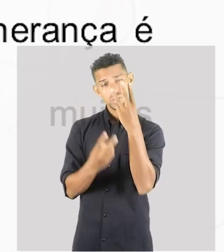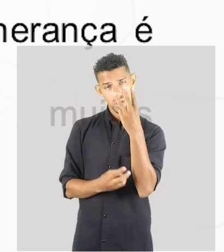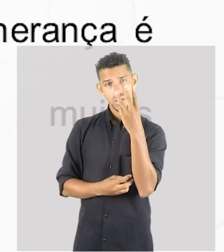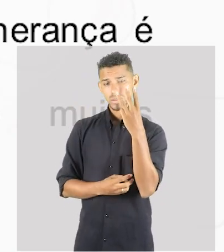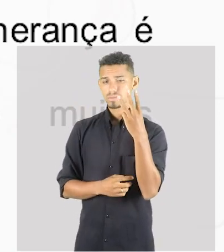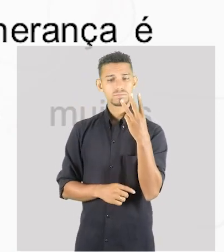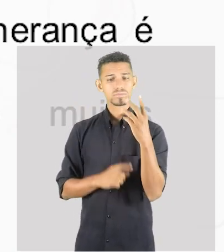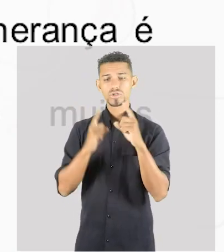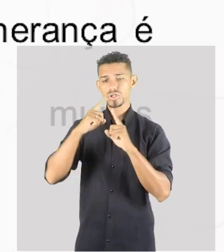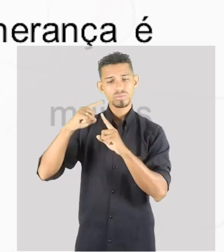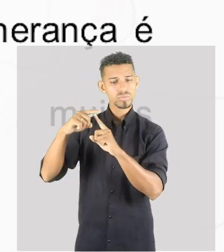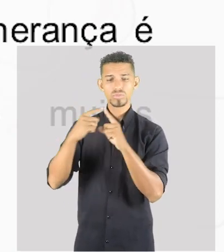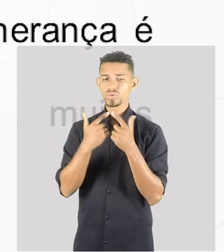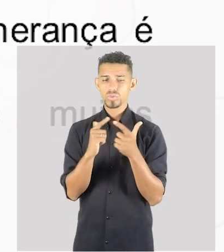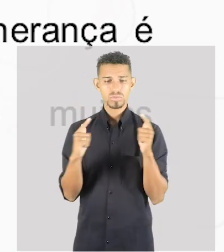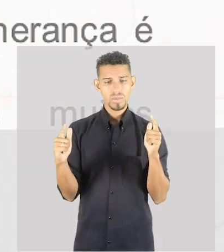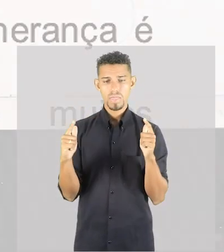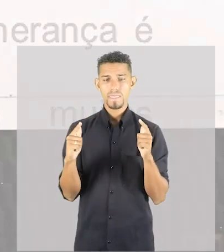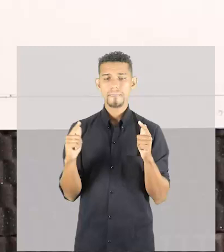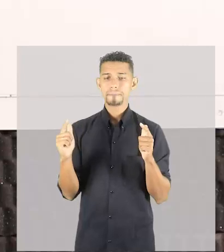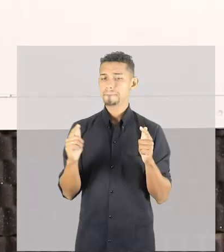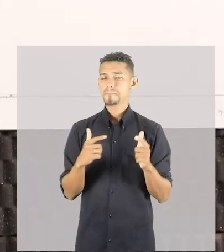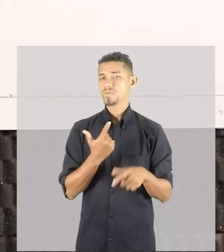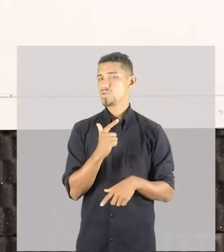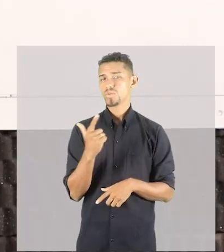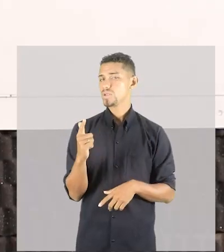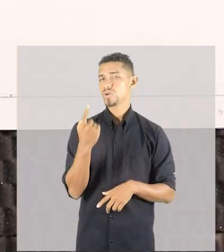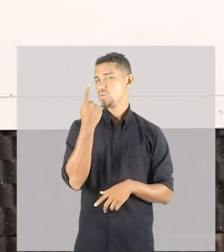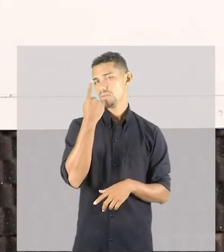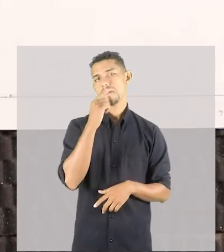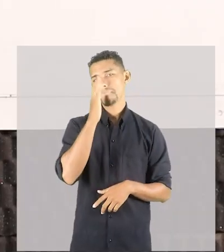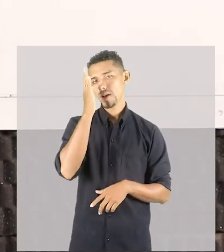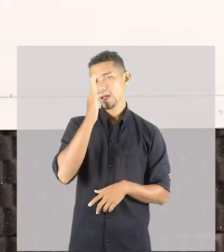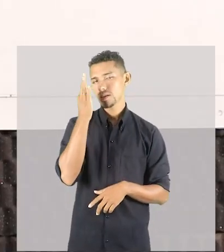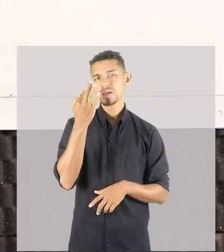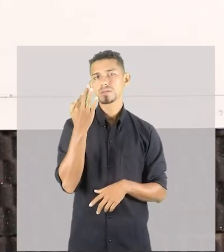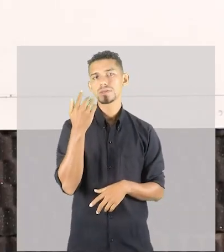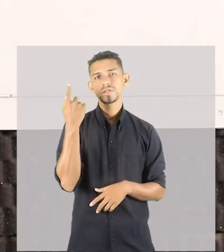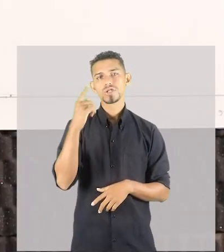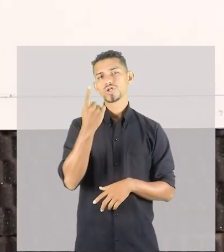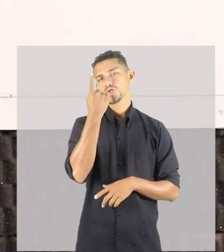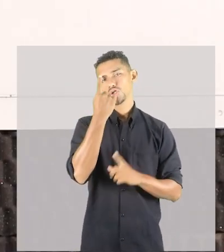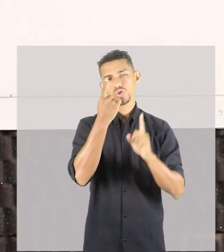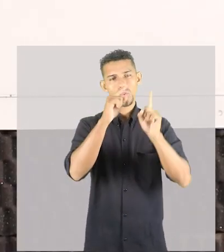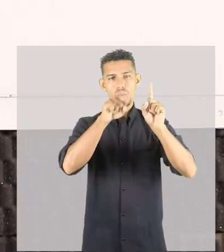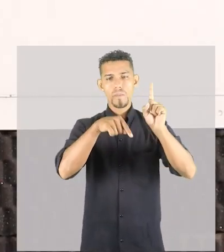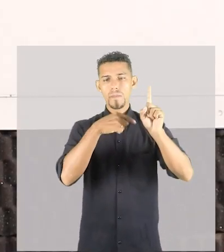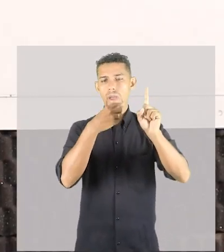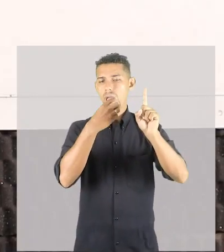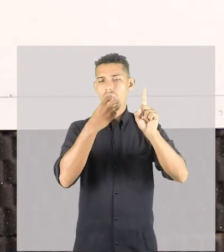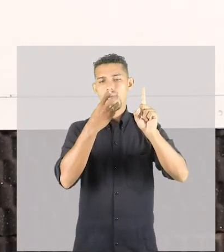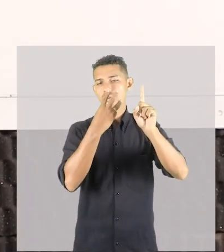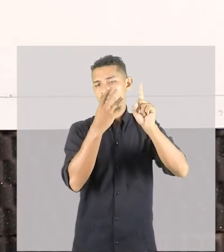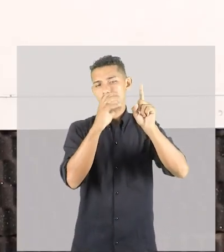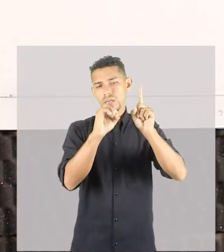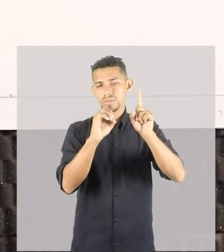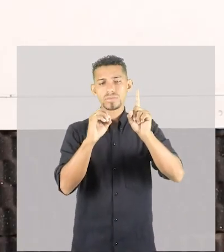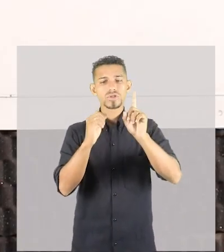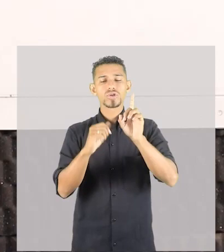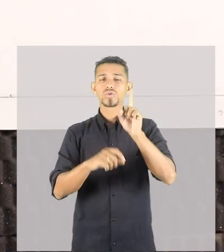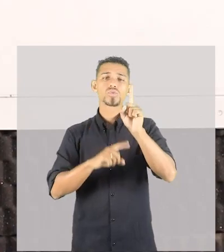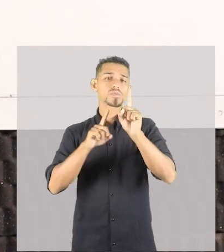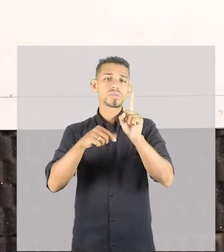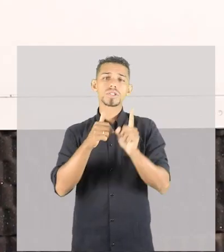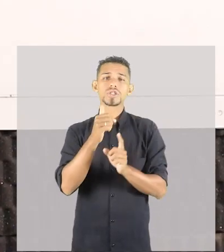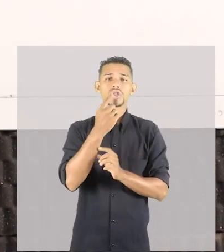fenótipos, existindo muitos intermediários. De fato, não existe só uma planta de 1 metro ou 1,15 m. Existe de 1,1 m, 1,2 m,